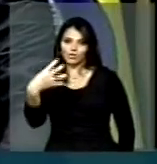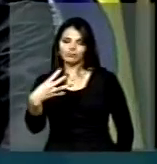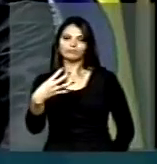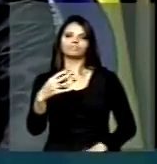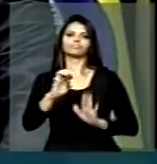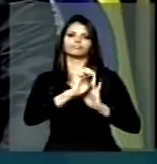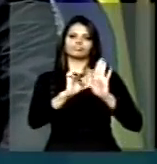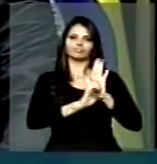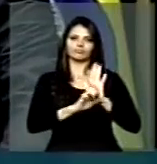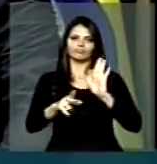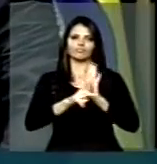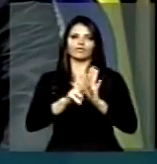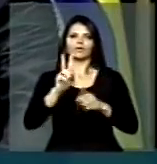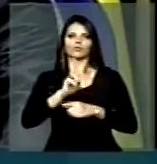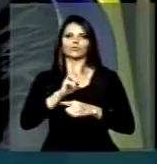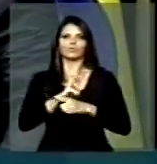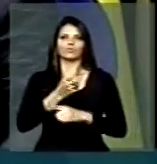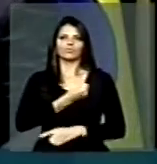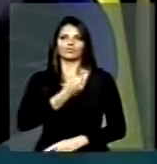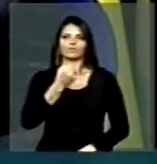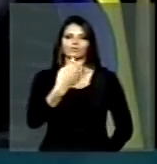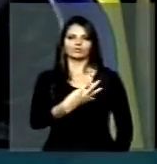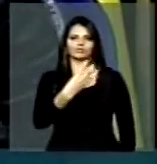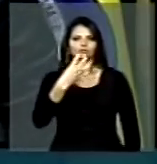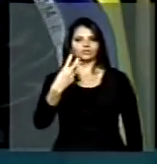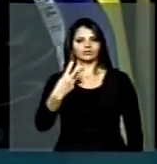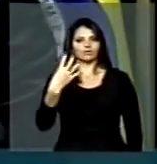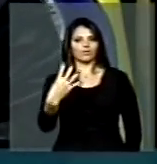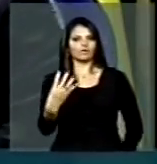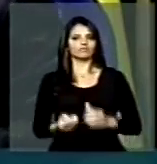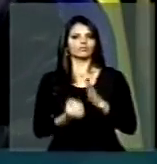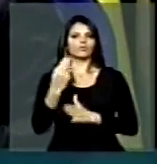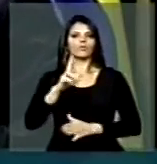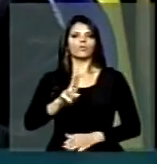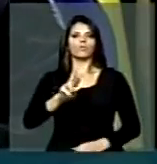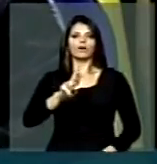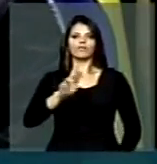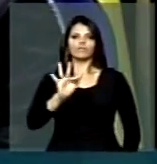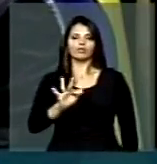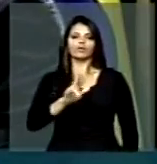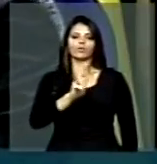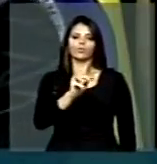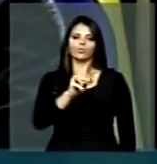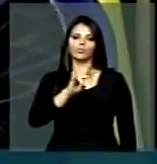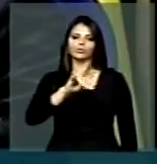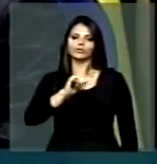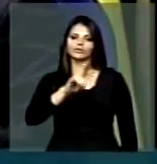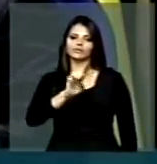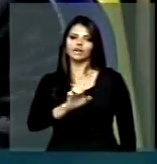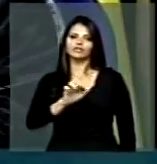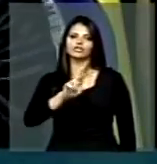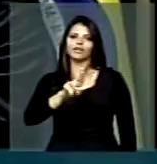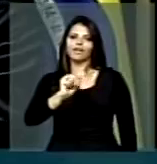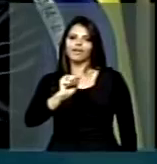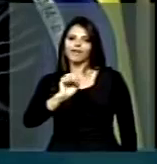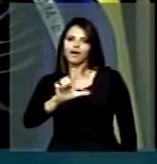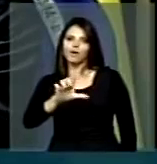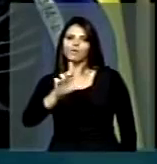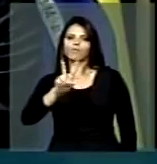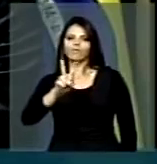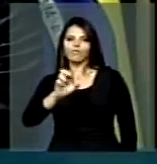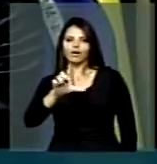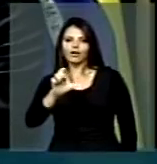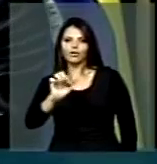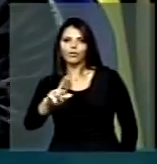medida provisória de número 434, que instituía o URV, Unidade Real de Valor, o primeiro passo para que o